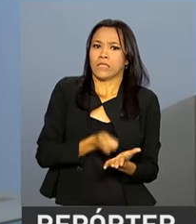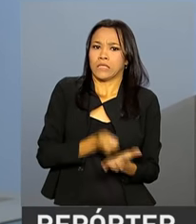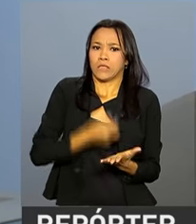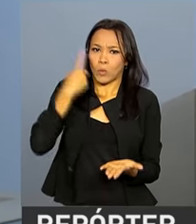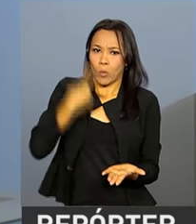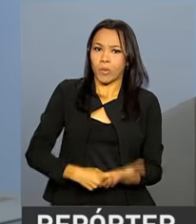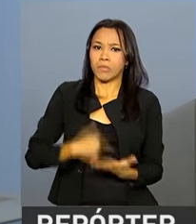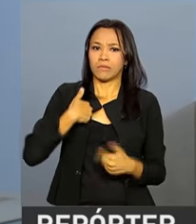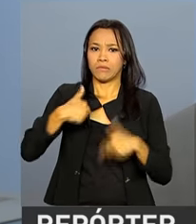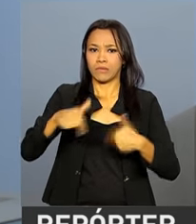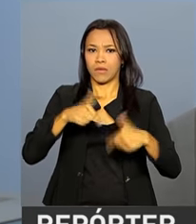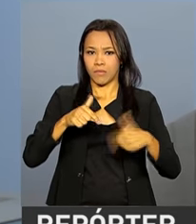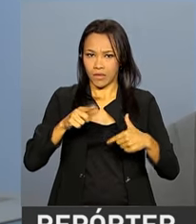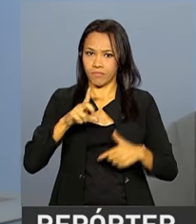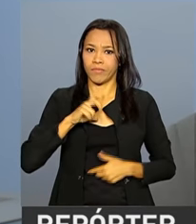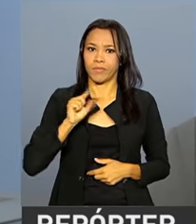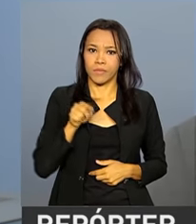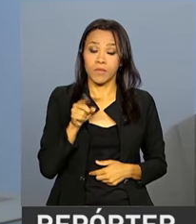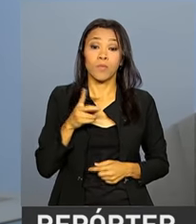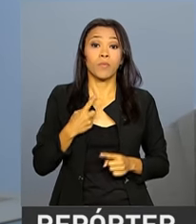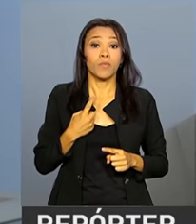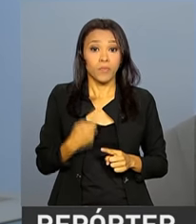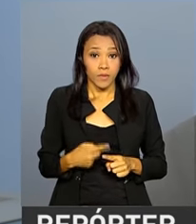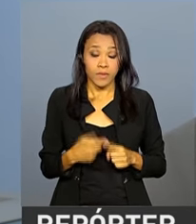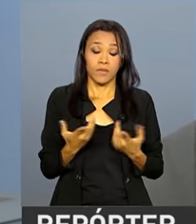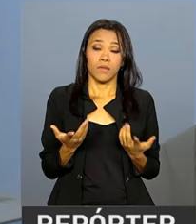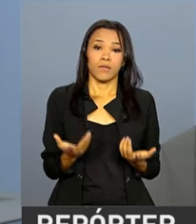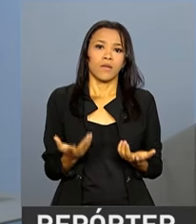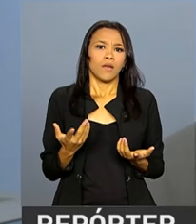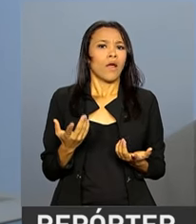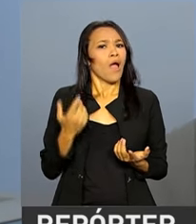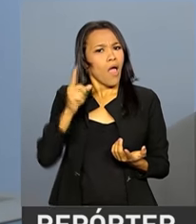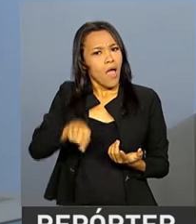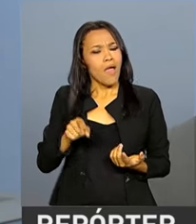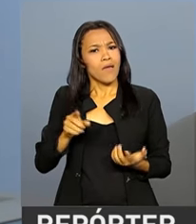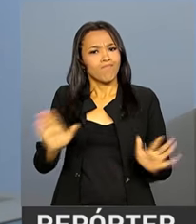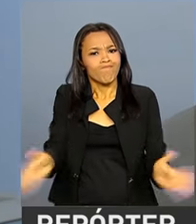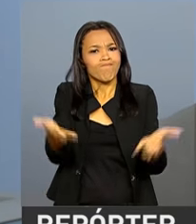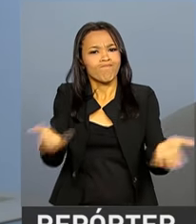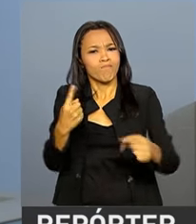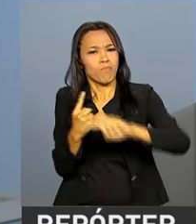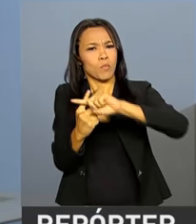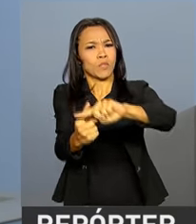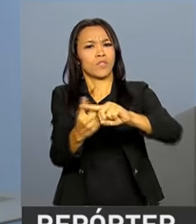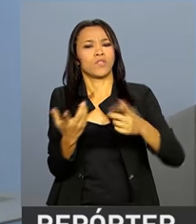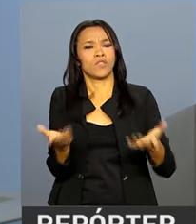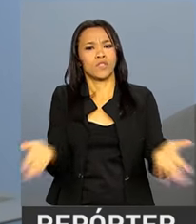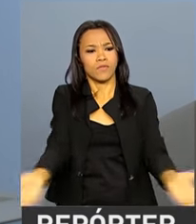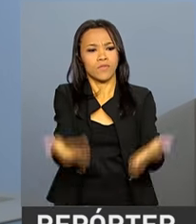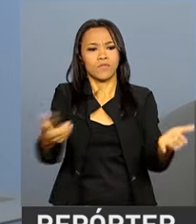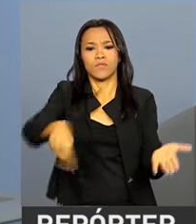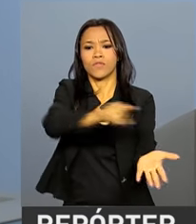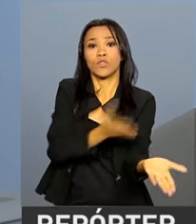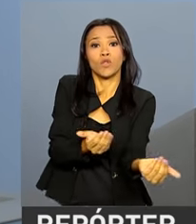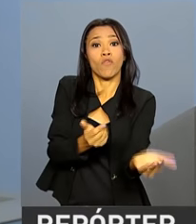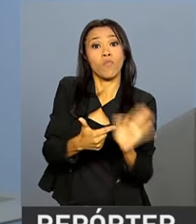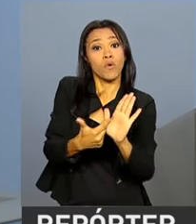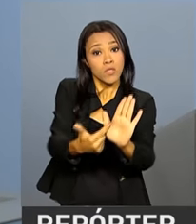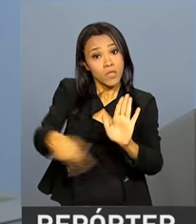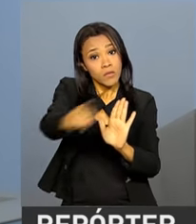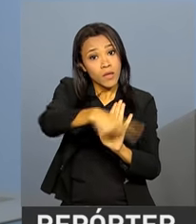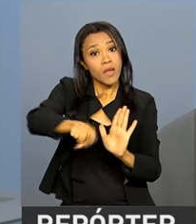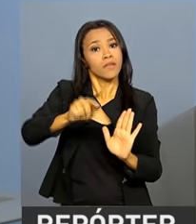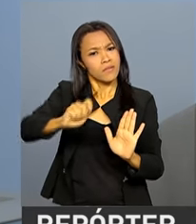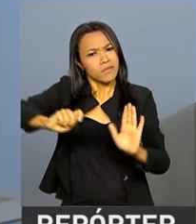trabalho até porque interferindo de forma positiva formal na vida desses jovens mostrando a eles que é